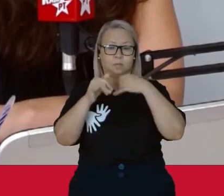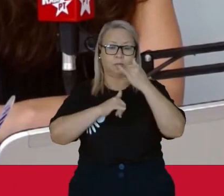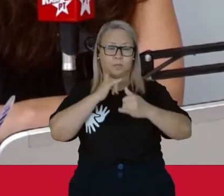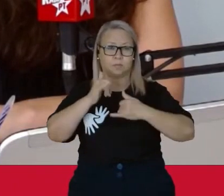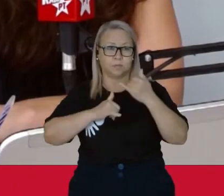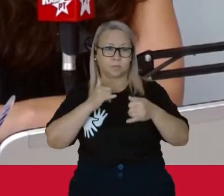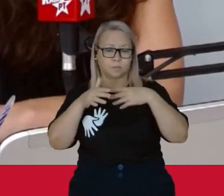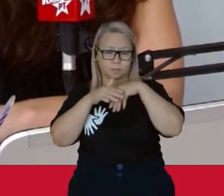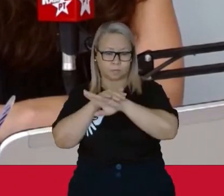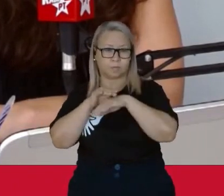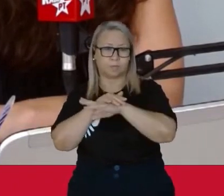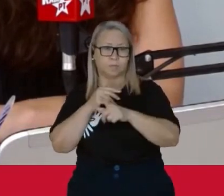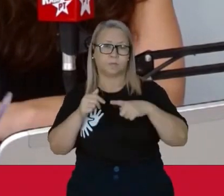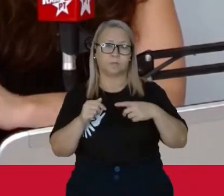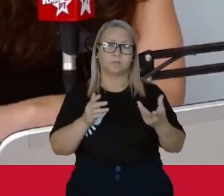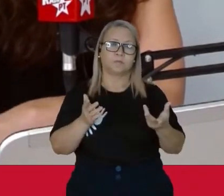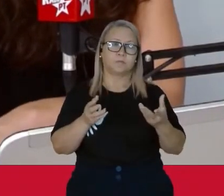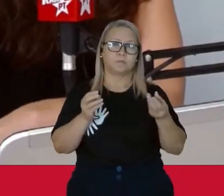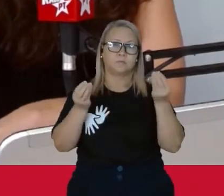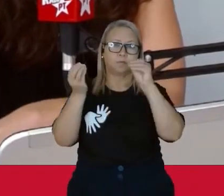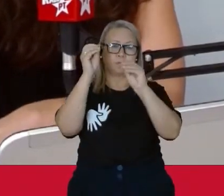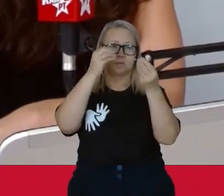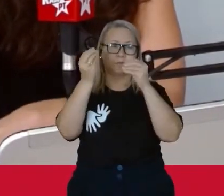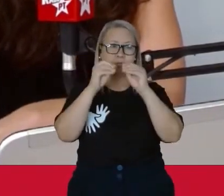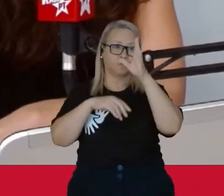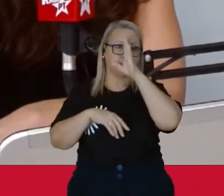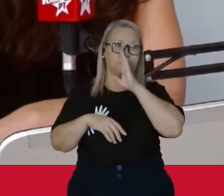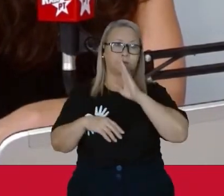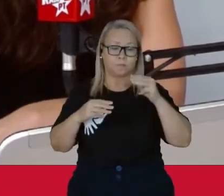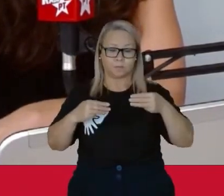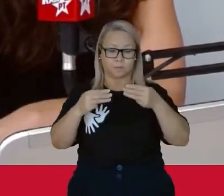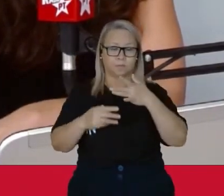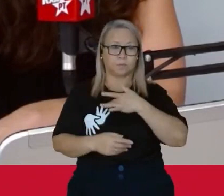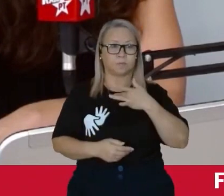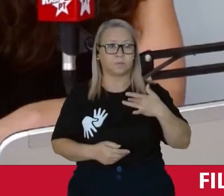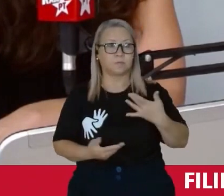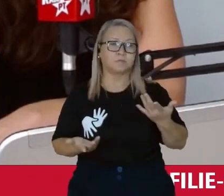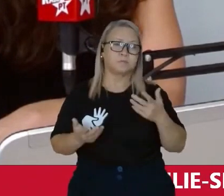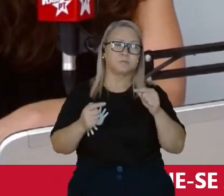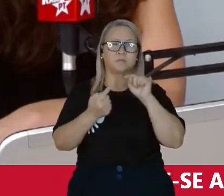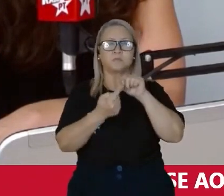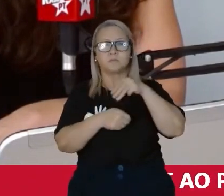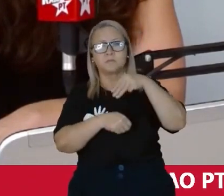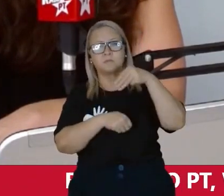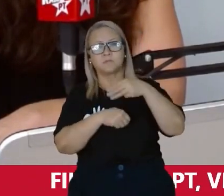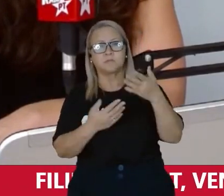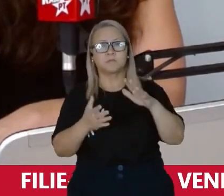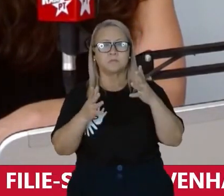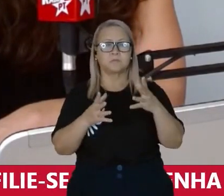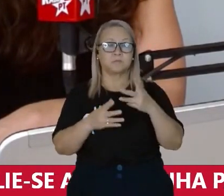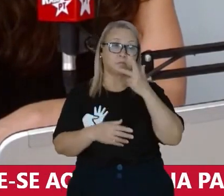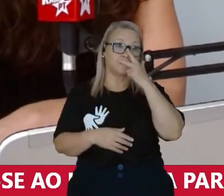eu vejo uma postagem lá do perfil do Ministério da Saúde, que por algum motivo, eu acho que essa postagem vai acabar sumindo, como